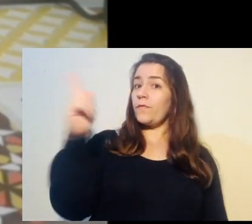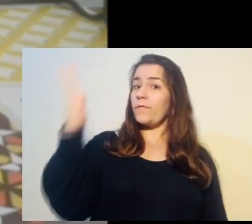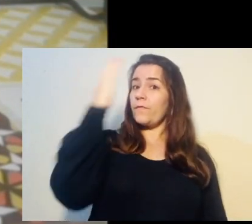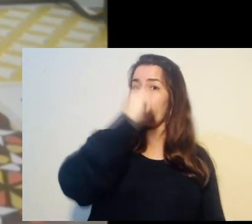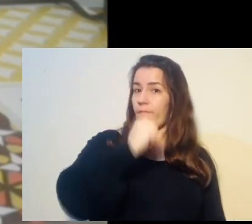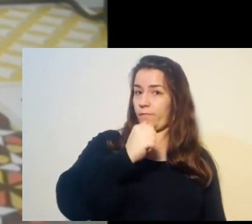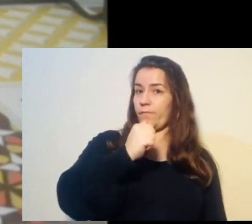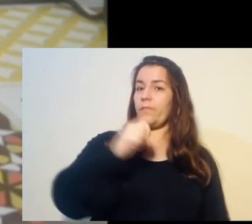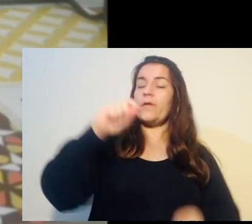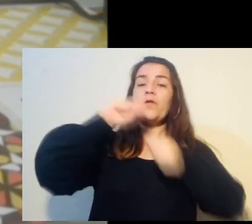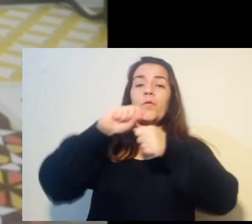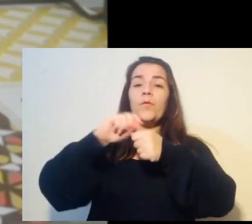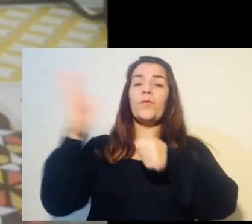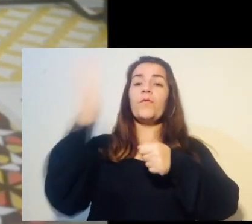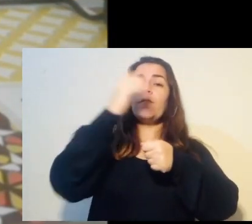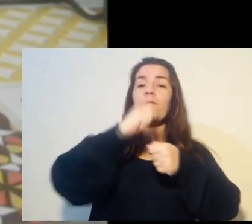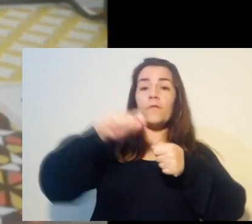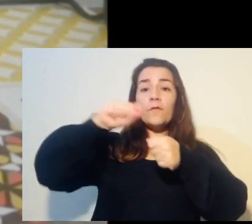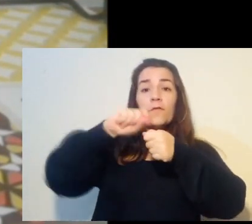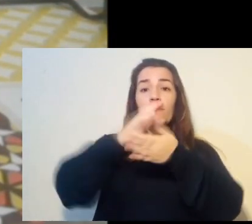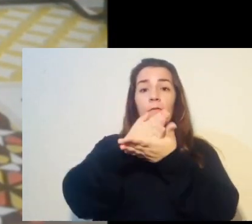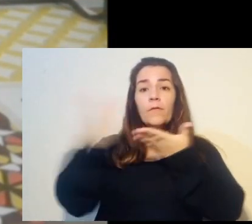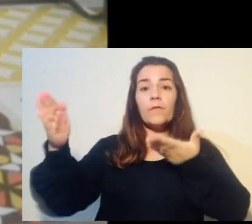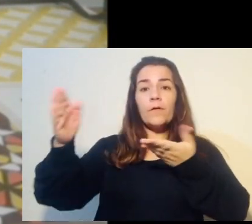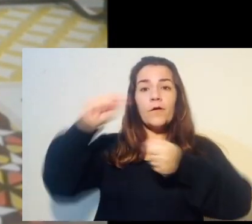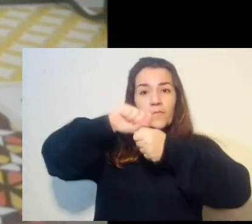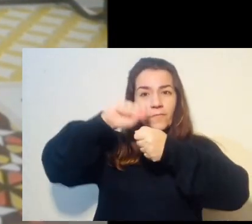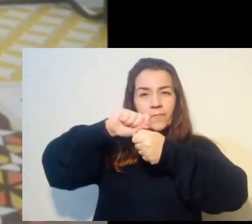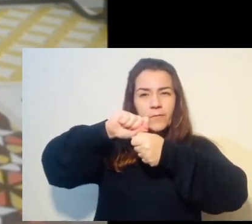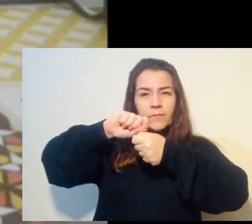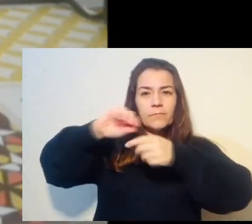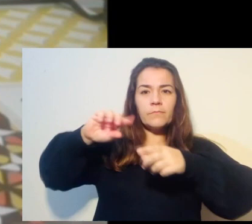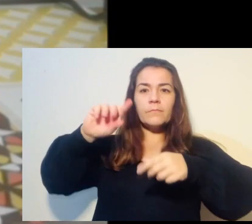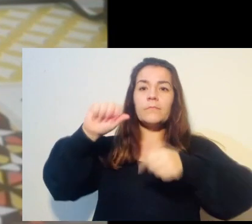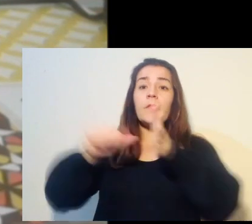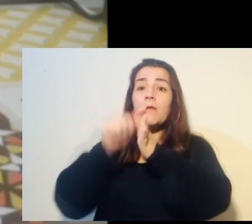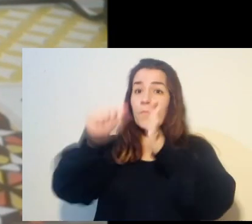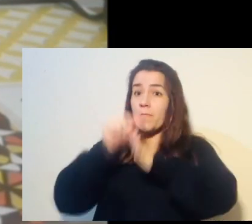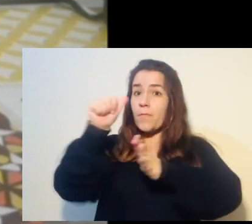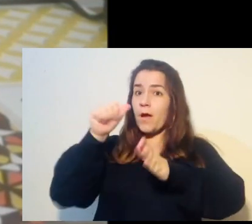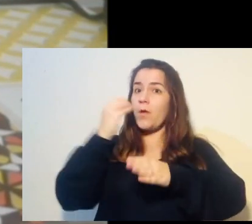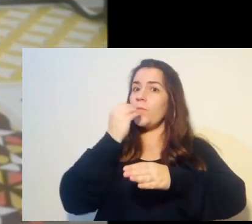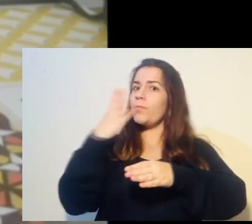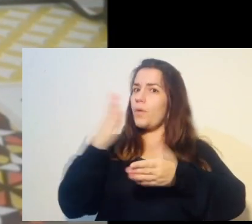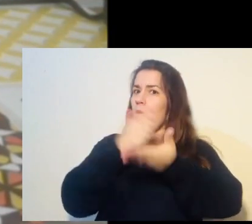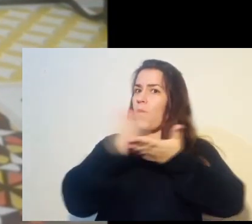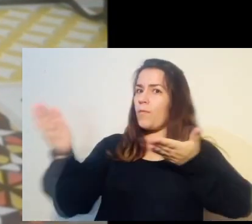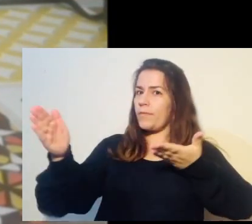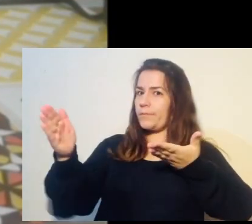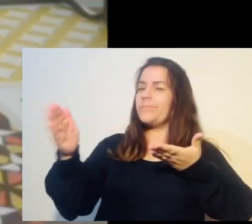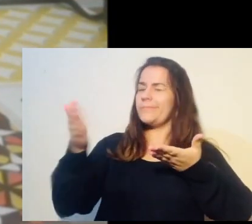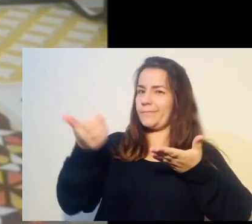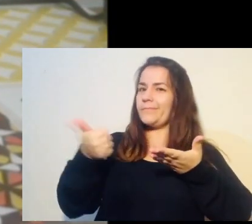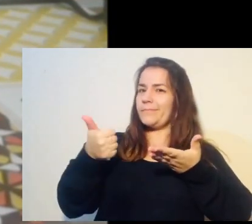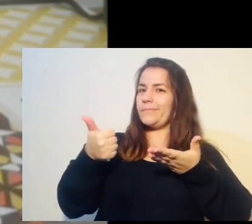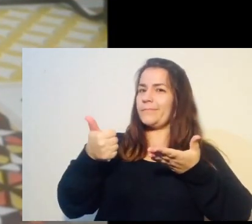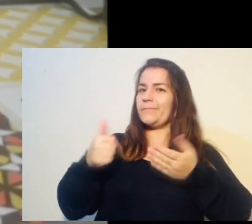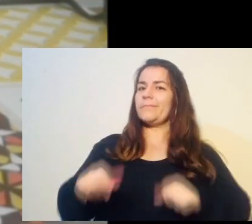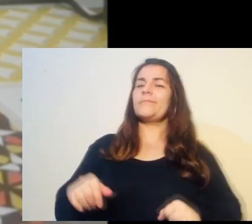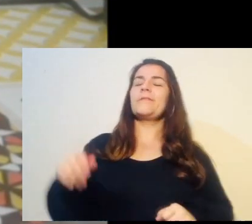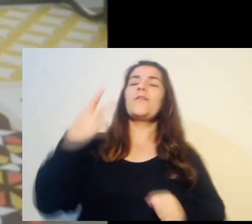Bom, então vamos lá. Vamos começar a nossa produção pela primeira parte. É muito bom começar pelo começo,